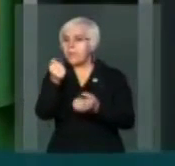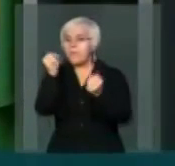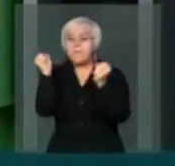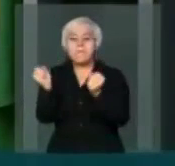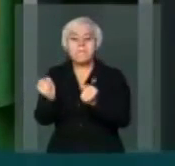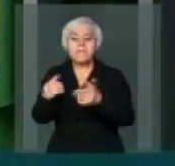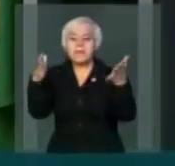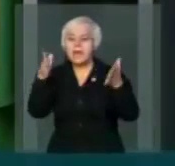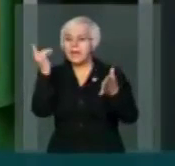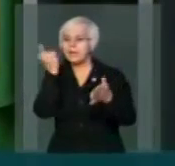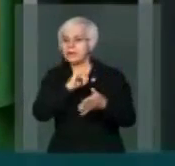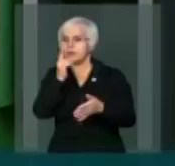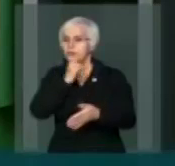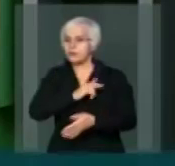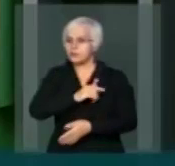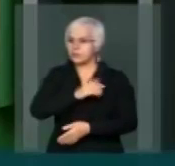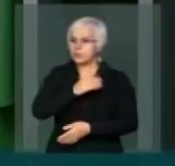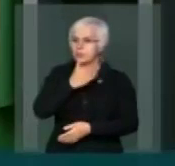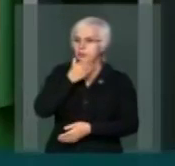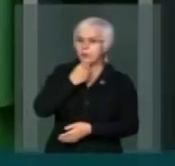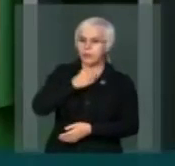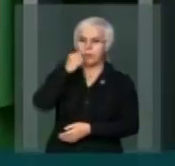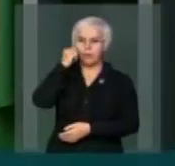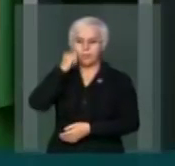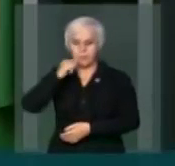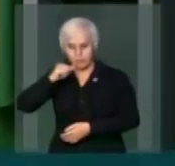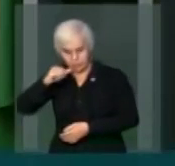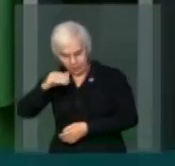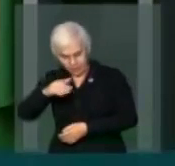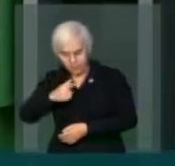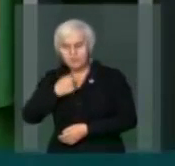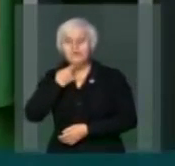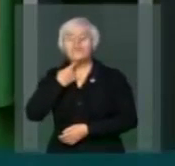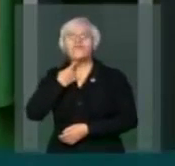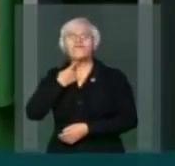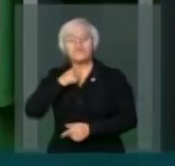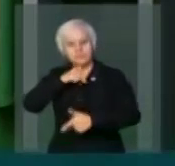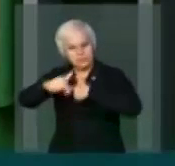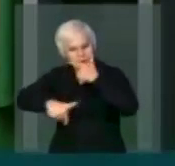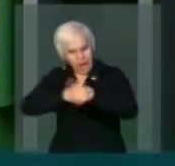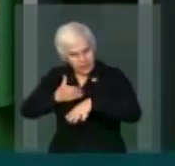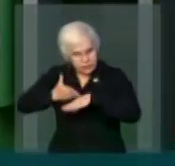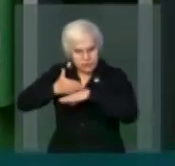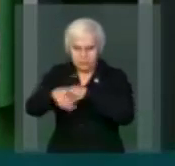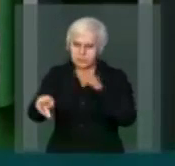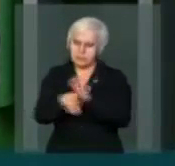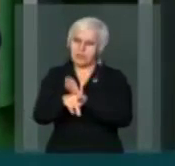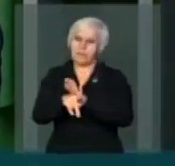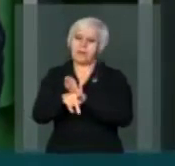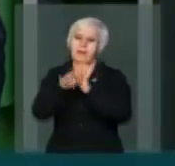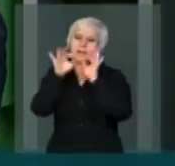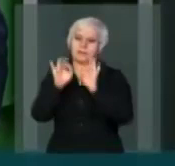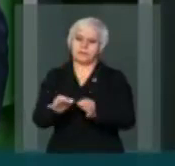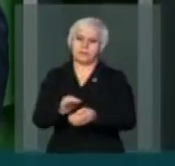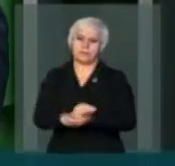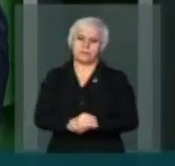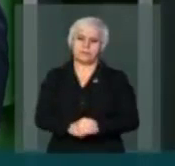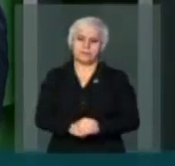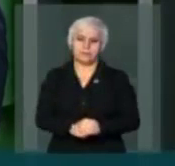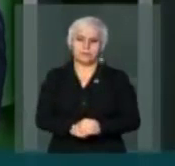a eleição de homens e mulheres vocacionados para o exercício da vida pública de caráter